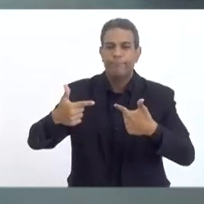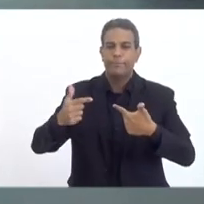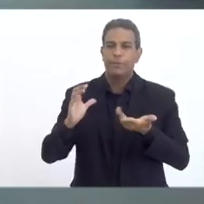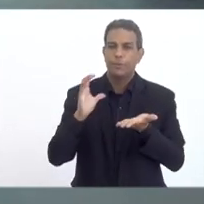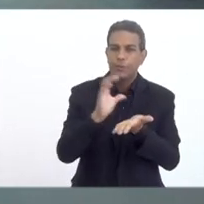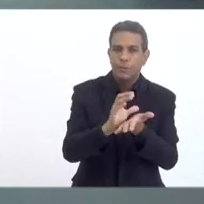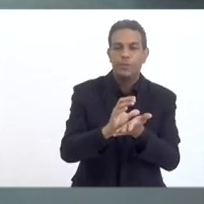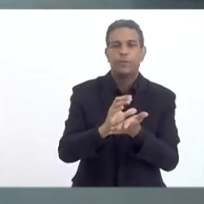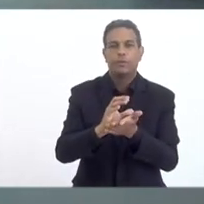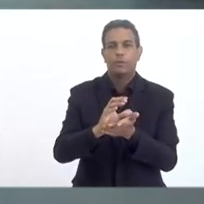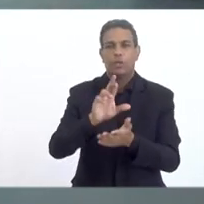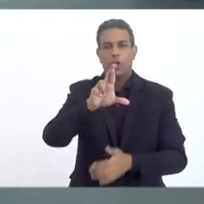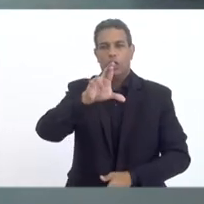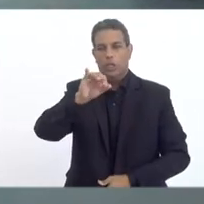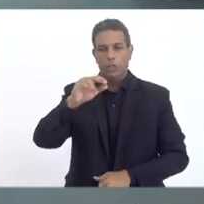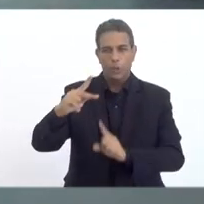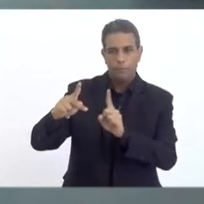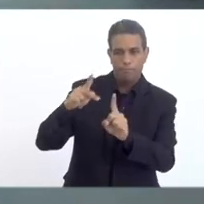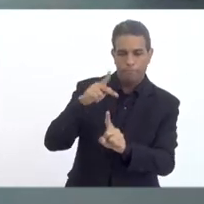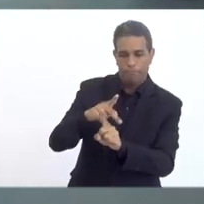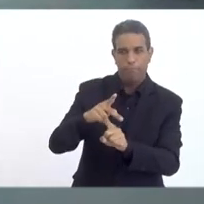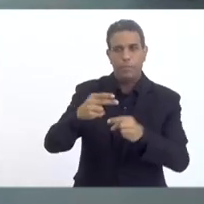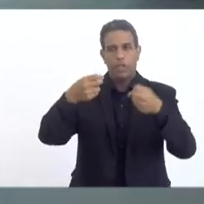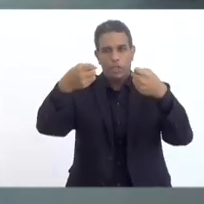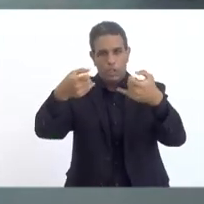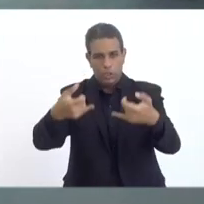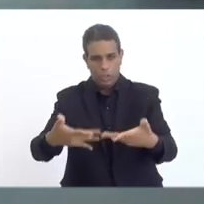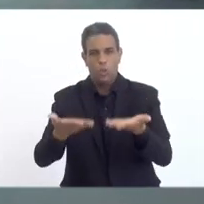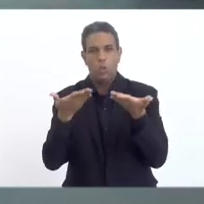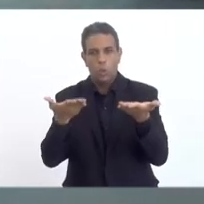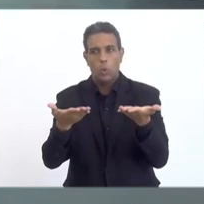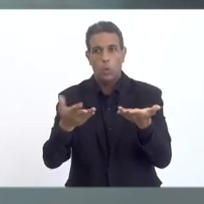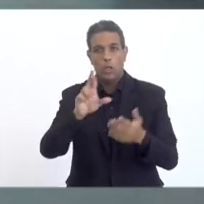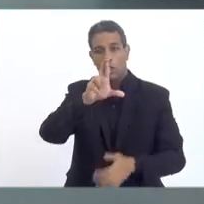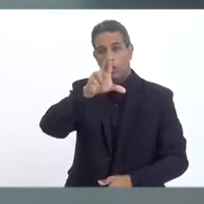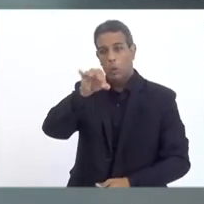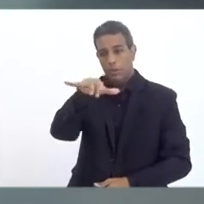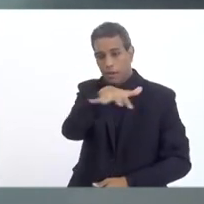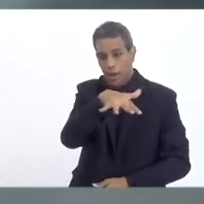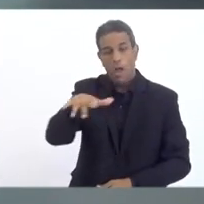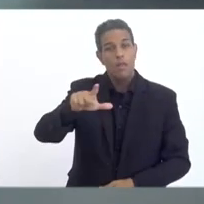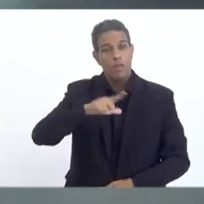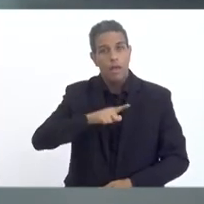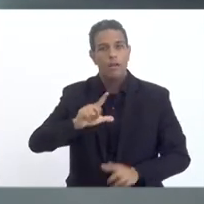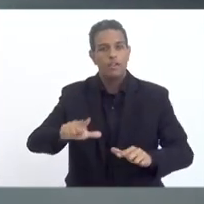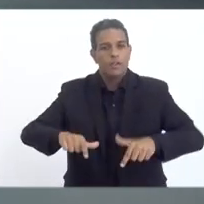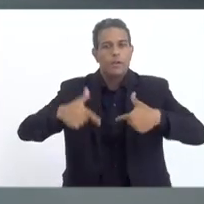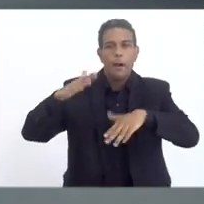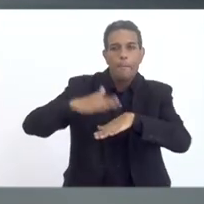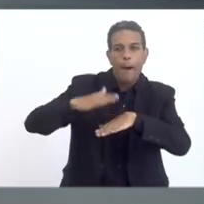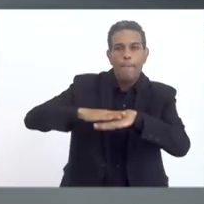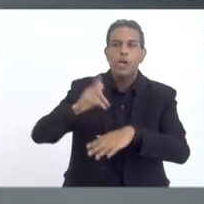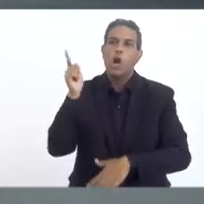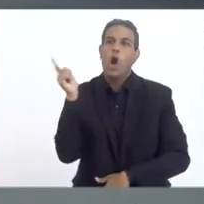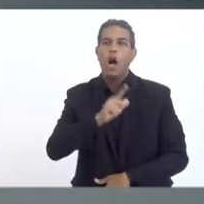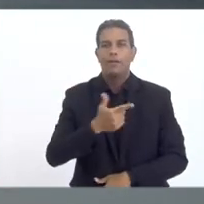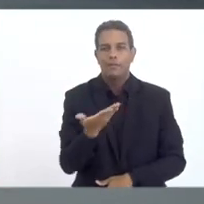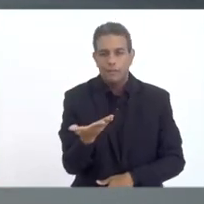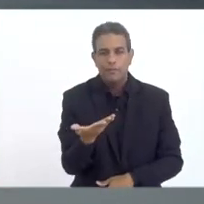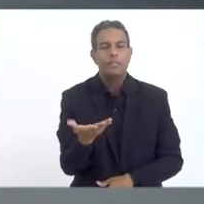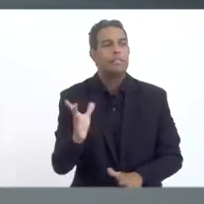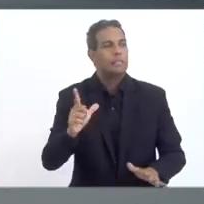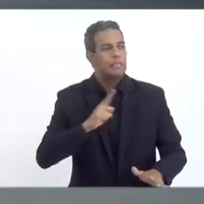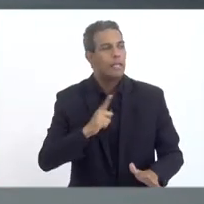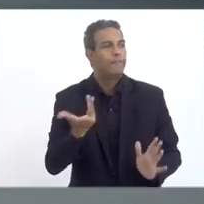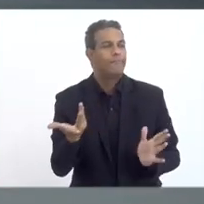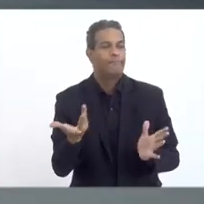Previdência. Como já se mencionou aqui, o Rio Previdência possui autonomia financeira e orçamentária, inclusive com